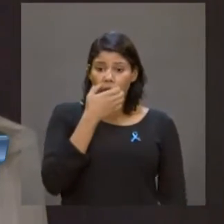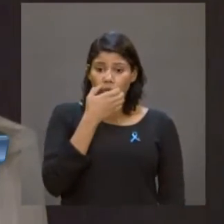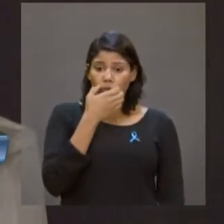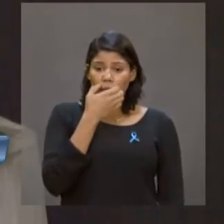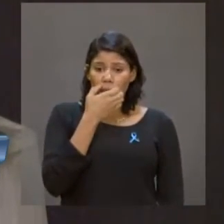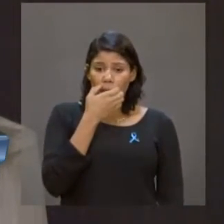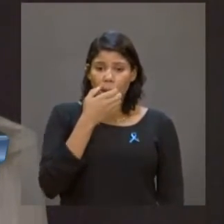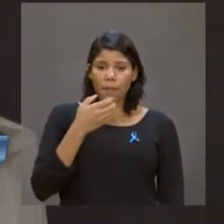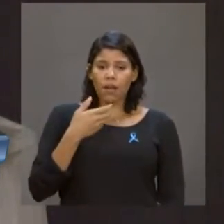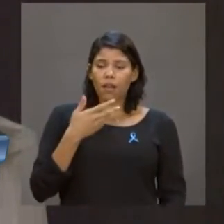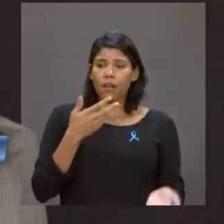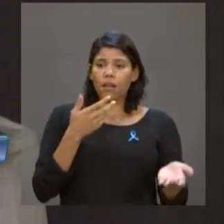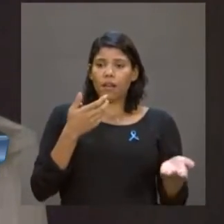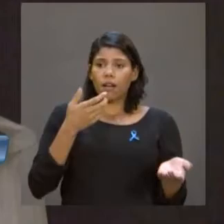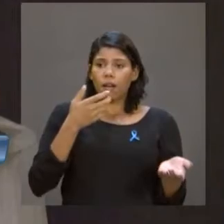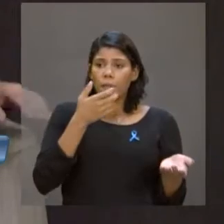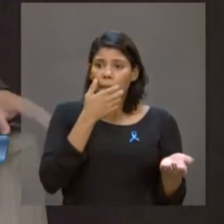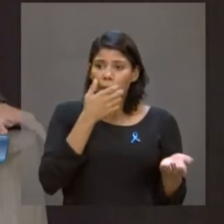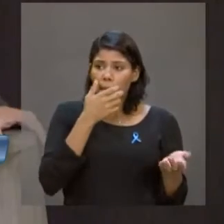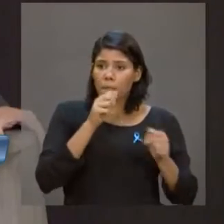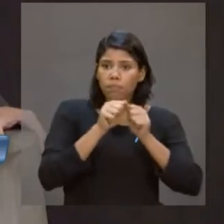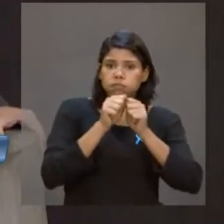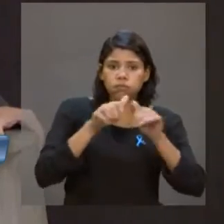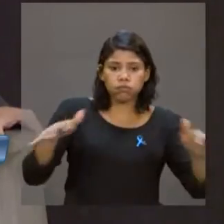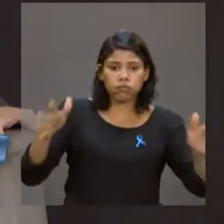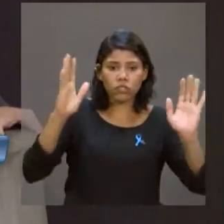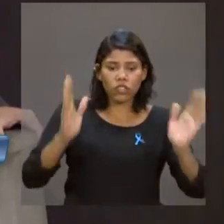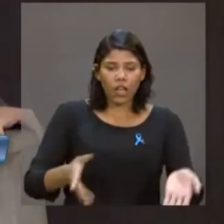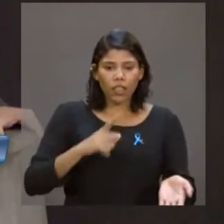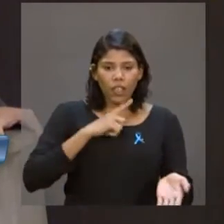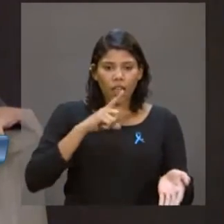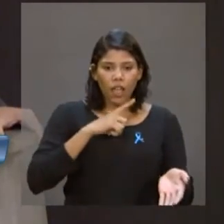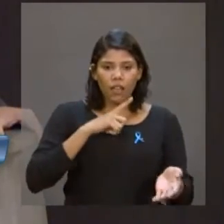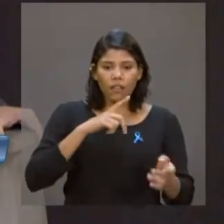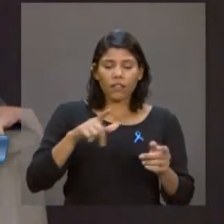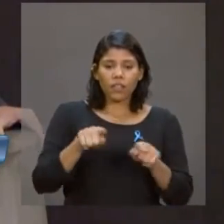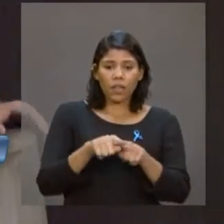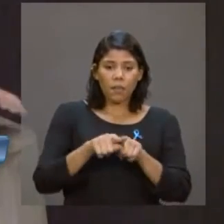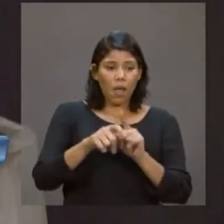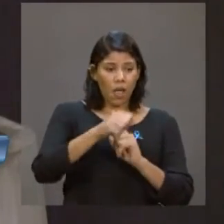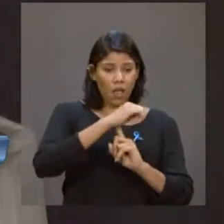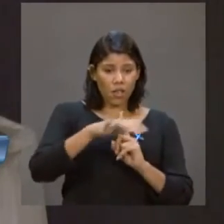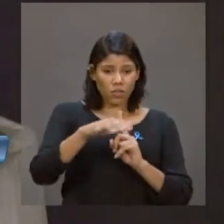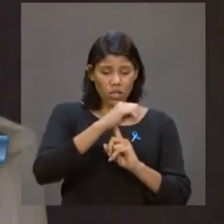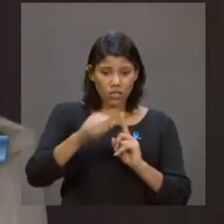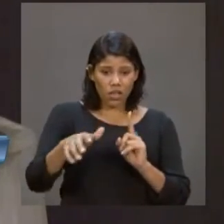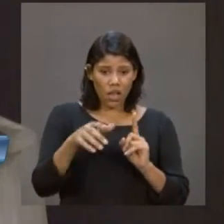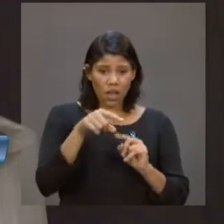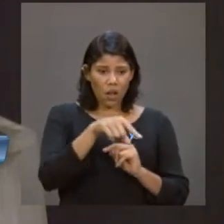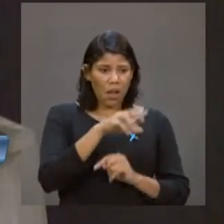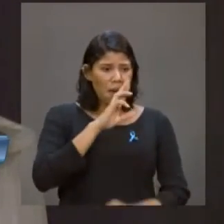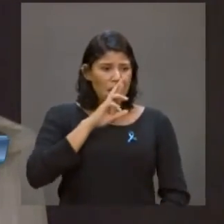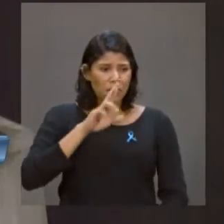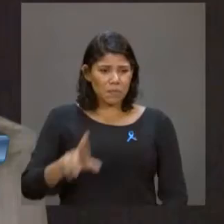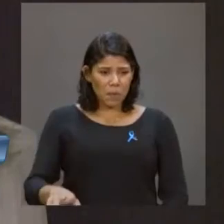as respostas que são dadas a partir, inclusive, das redes sociais do governador do Estado,